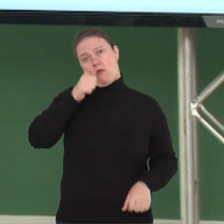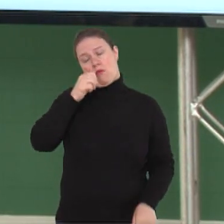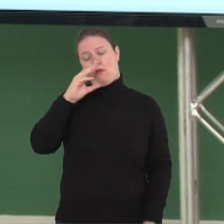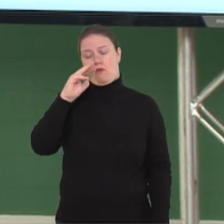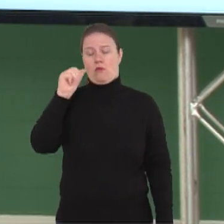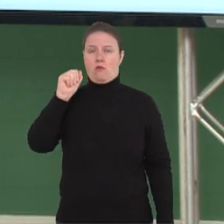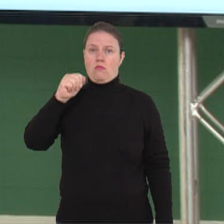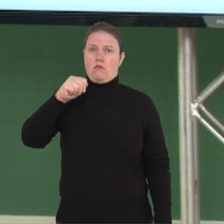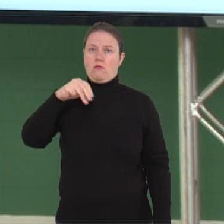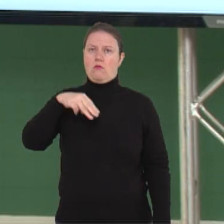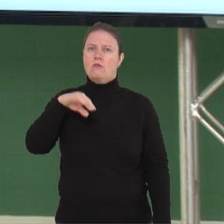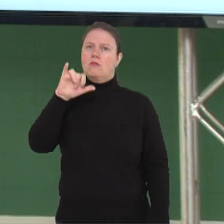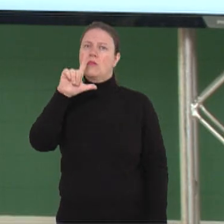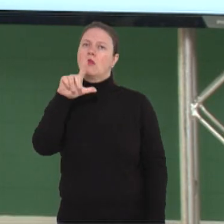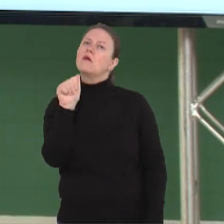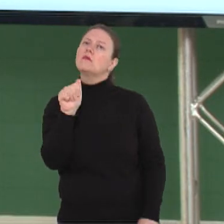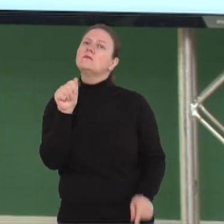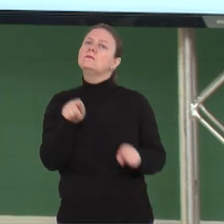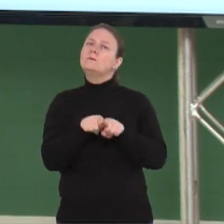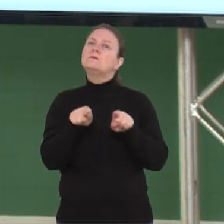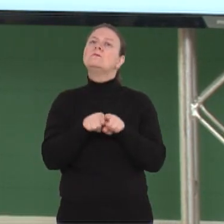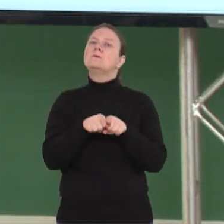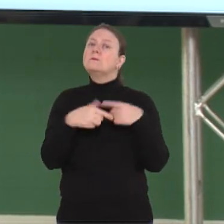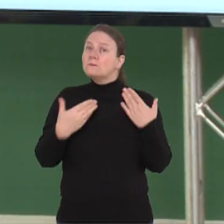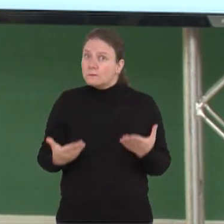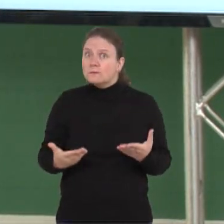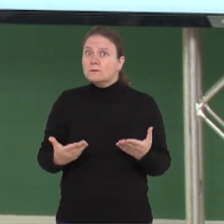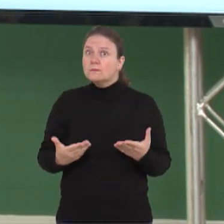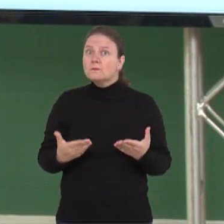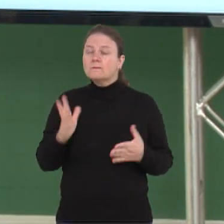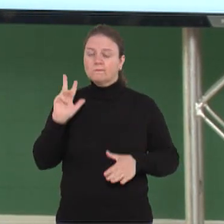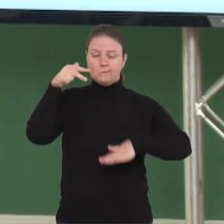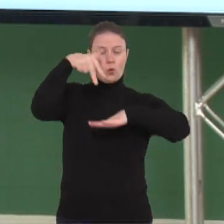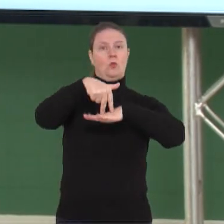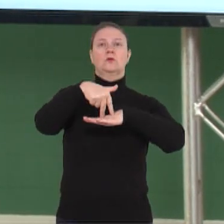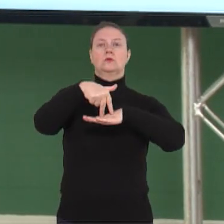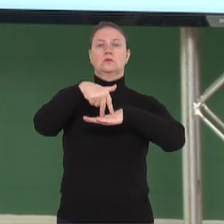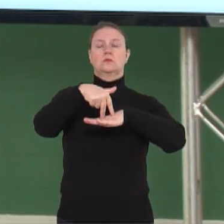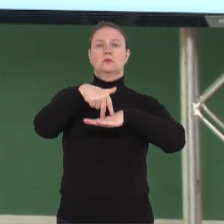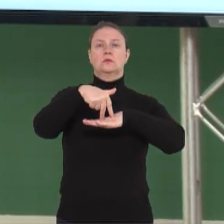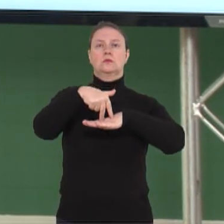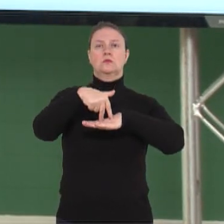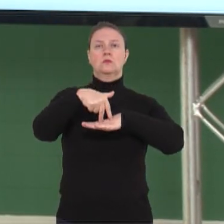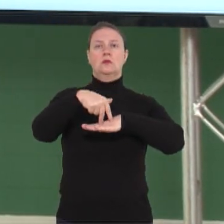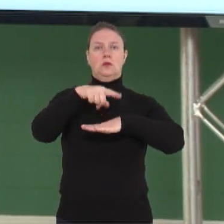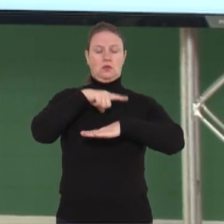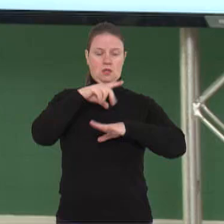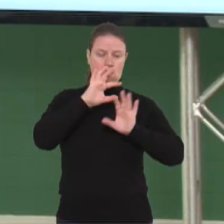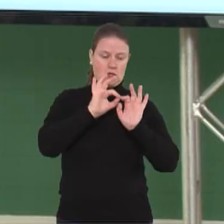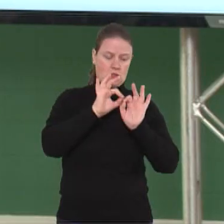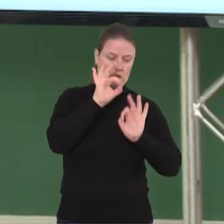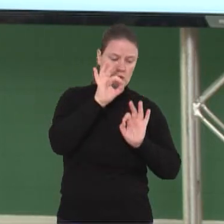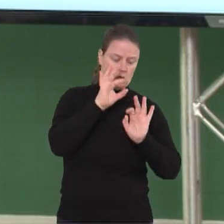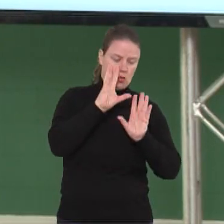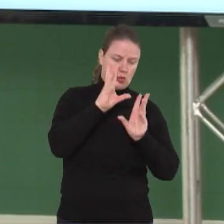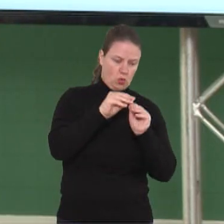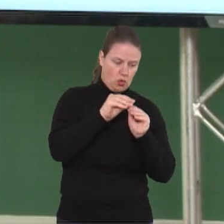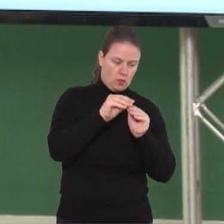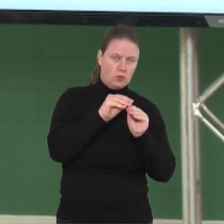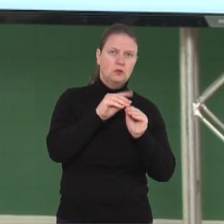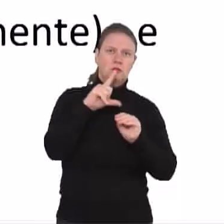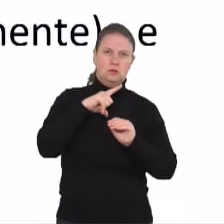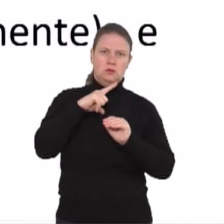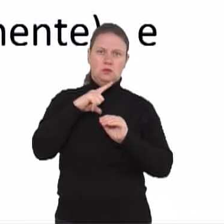entre nas três protagonistas. Então isso é posicionamento. Então tem uma parte do resumo, tem posicionamento nesse